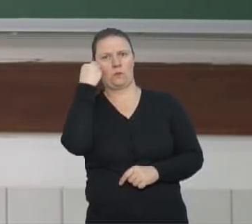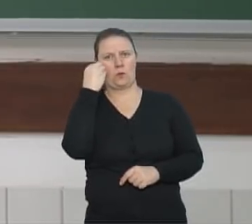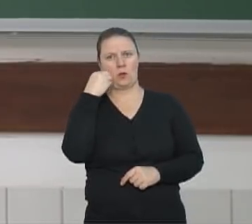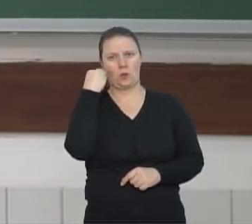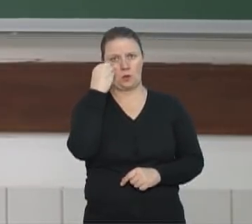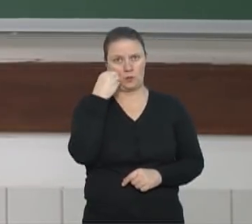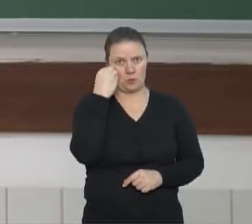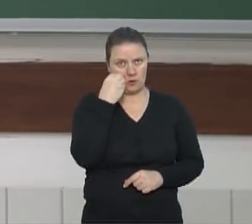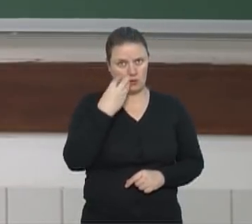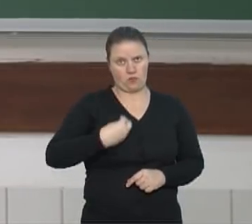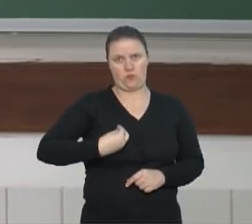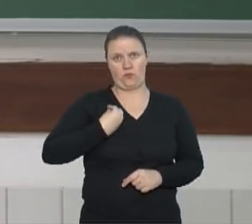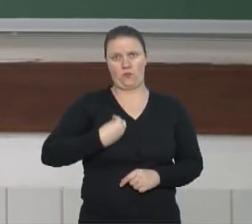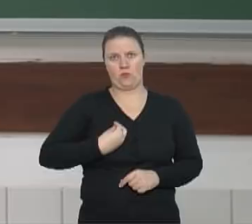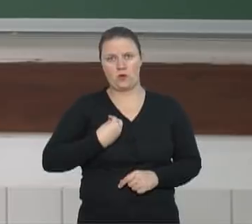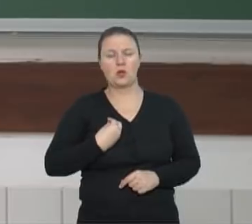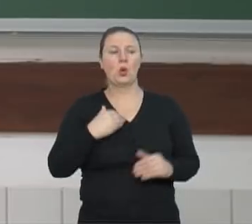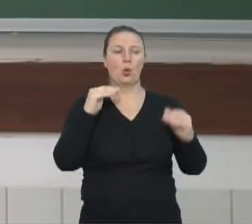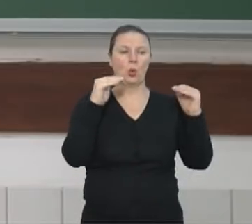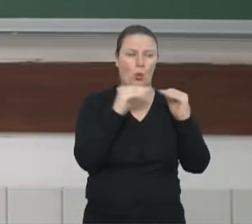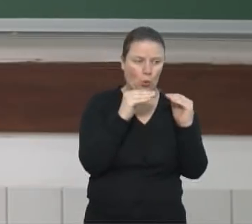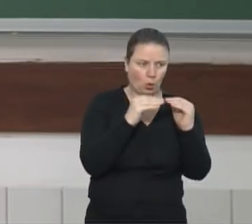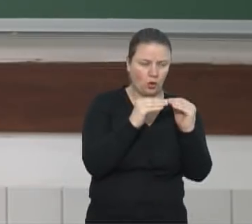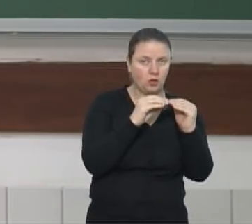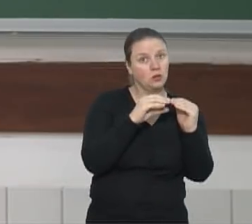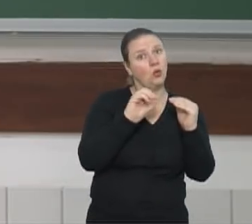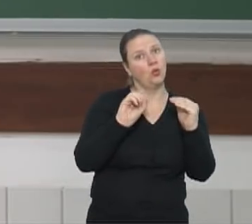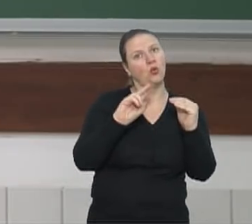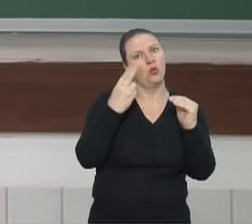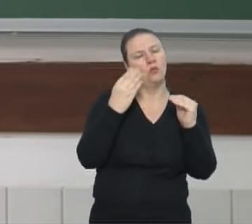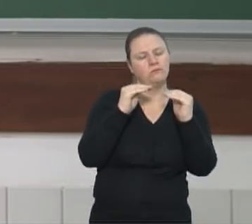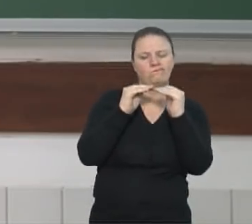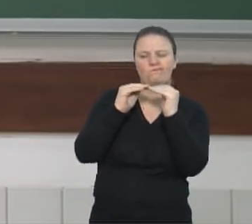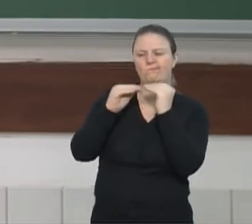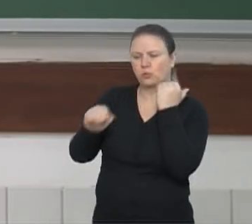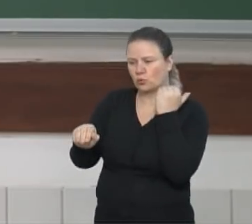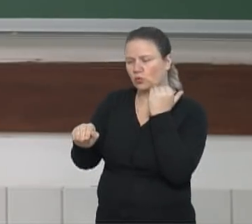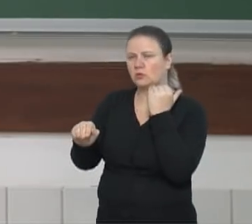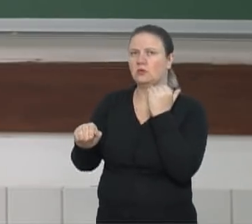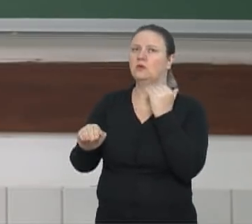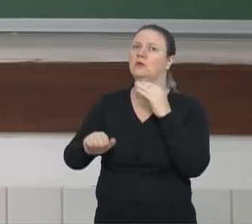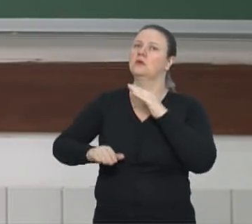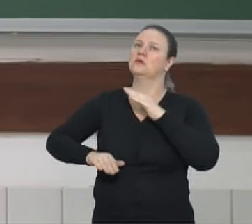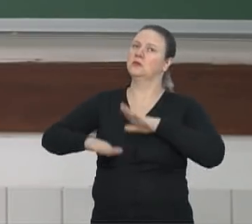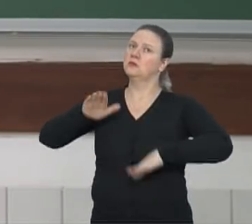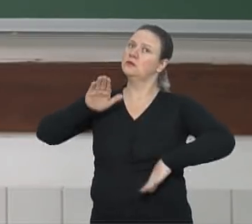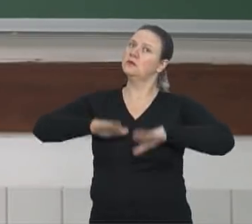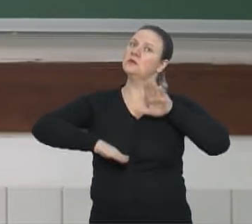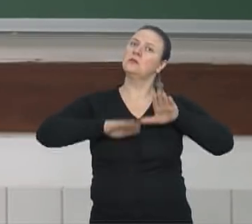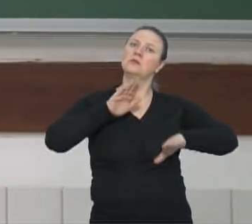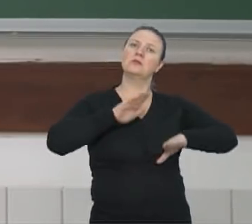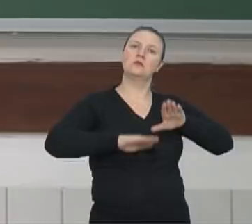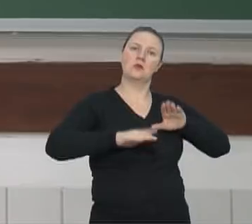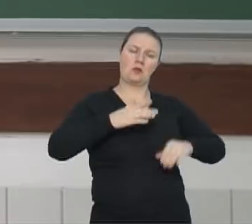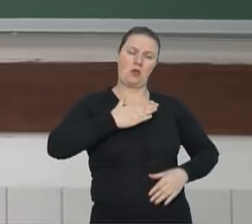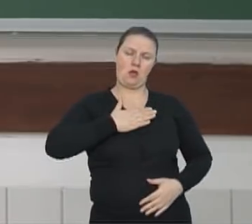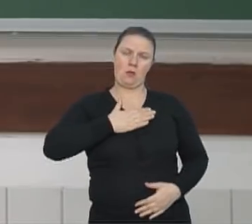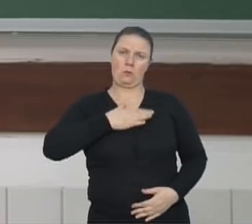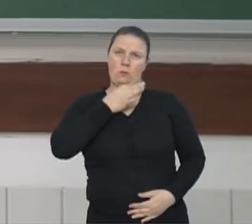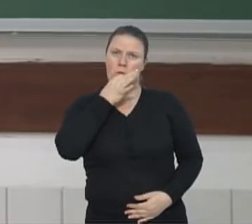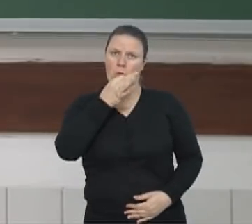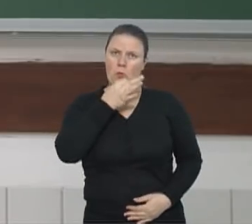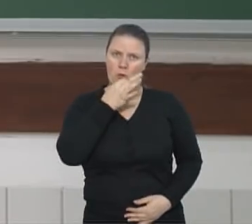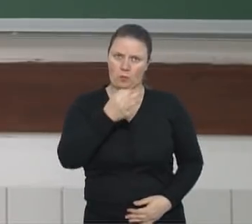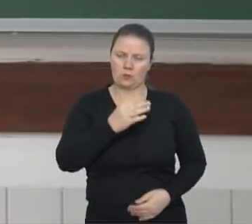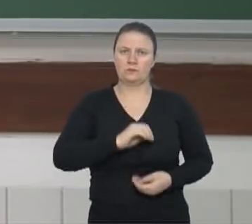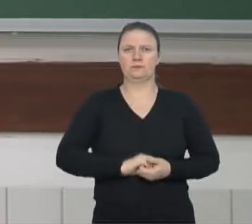com esse e não com aquele, e a partir daquilo eu dar então o meu parecer, né? Através daquele articulista que